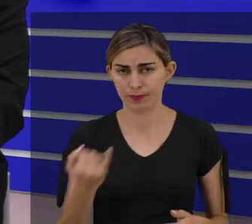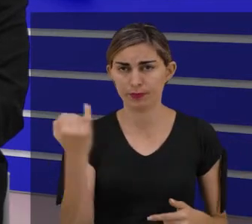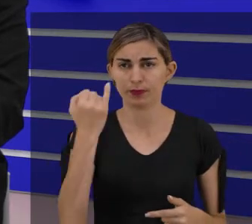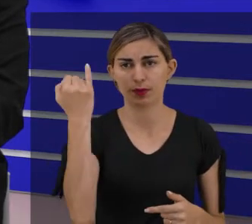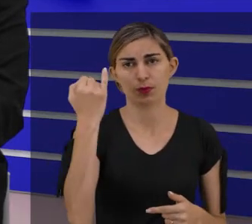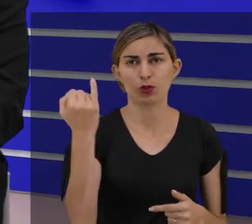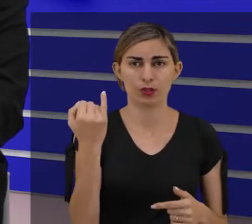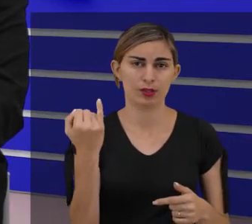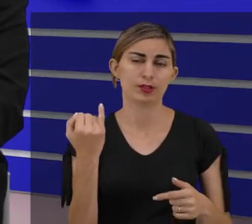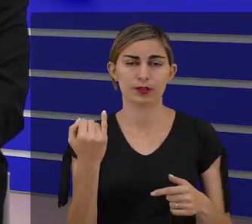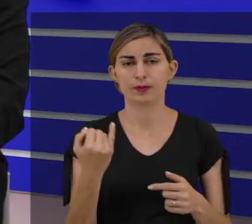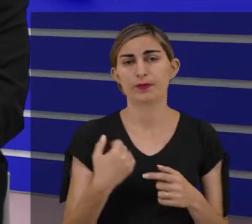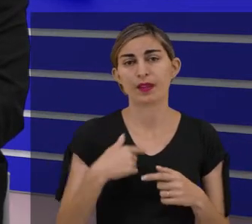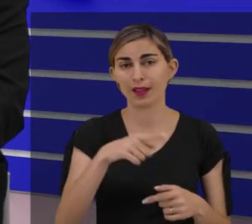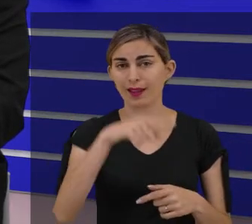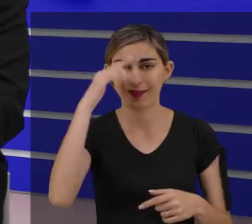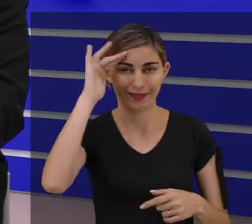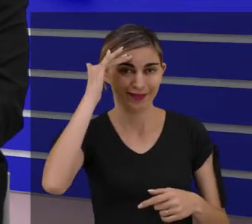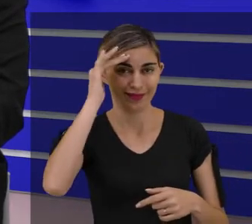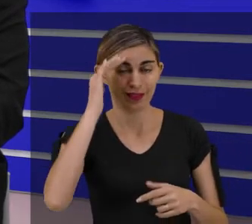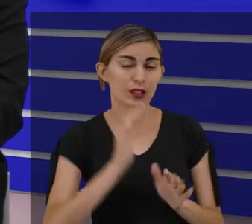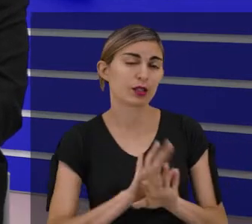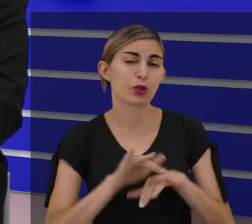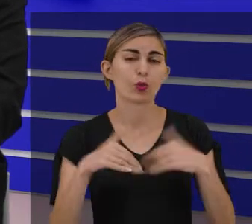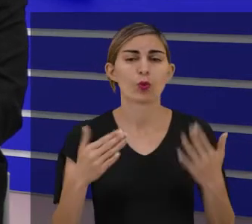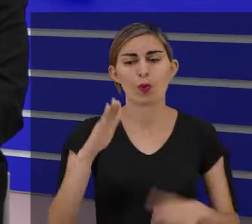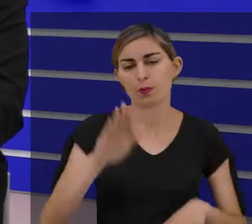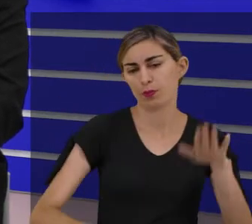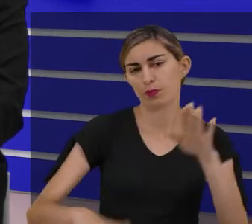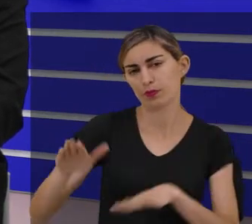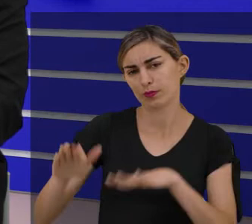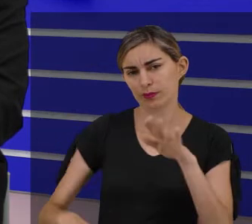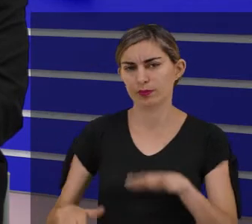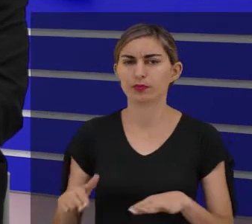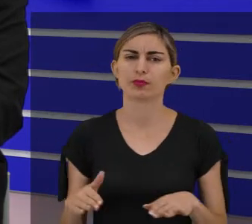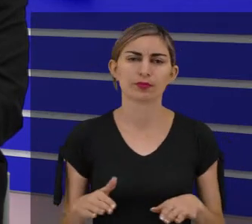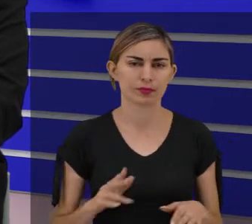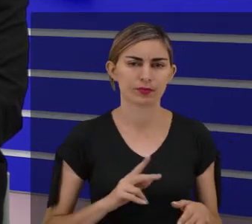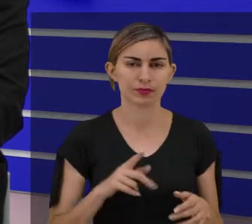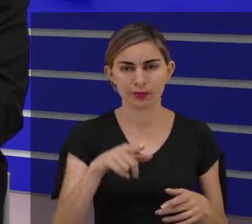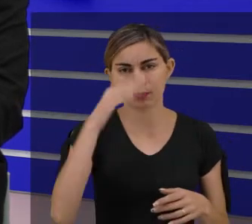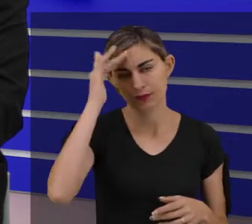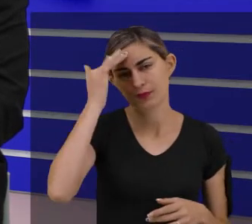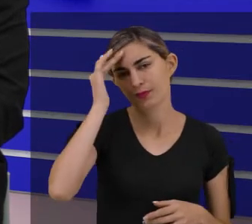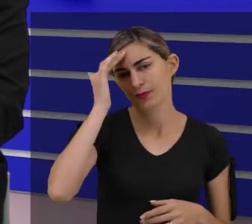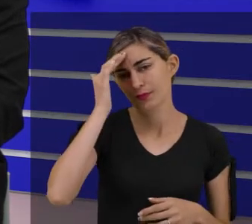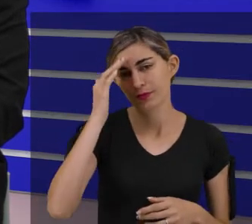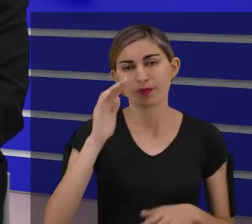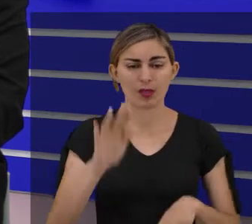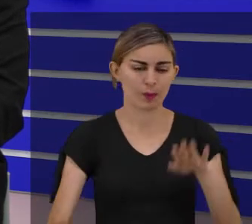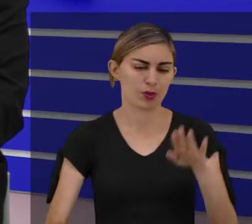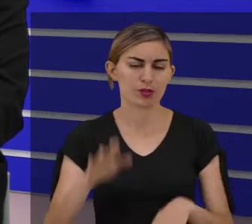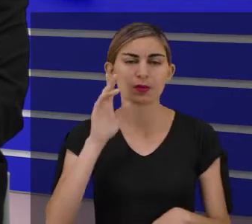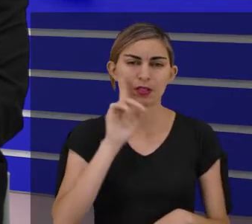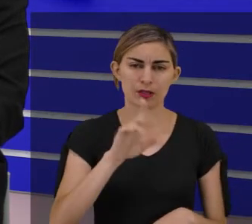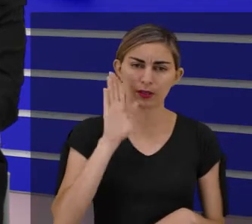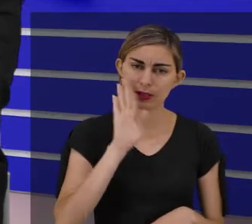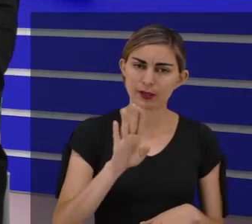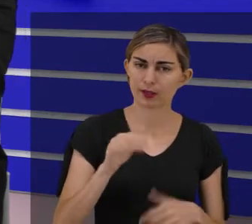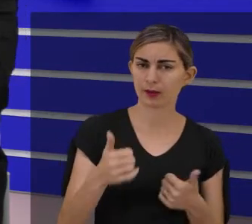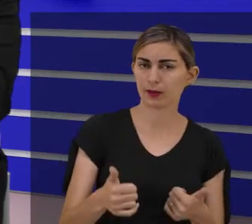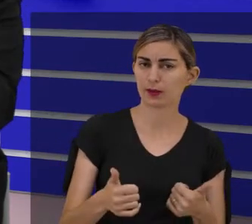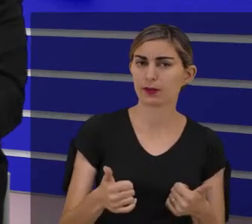sua formação, para que ele entenda quais são as possibilidades legais e, entendendo quais são as possibilidades legais,